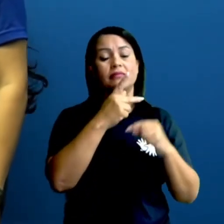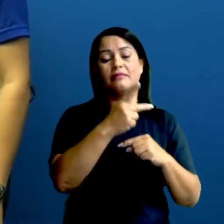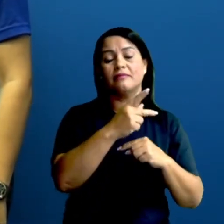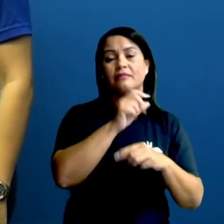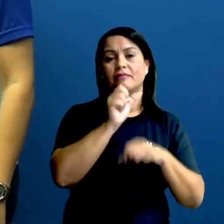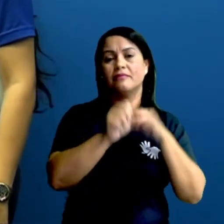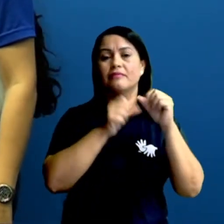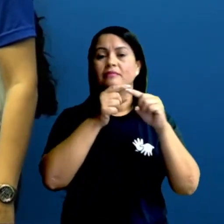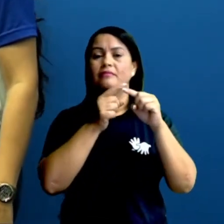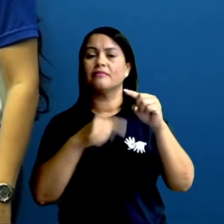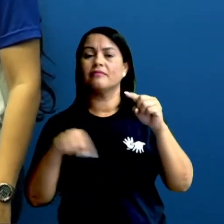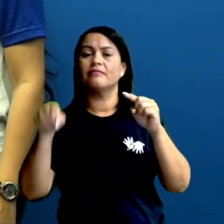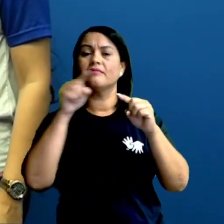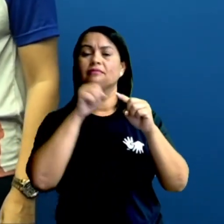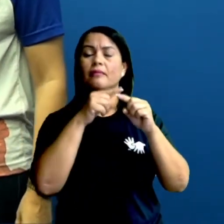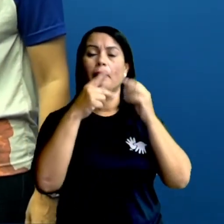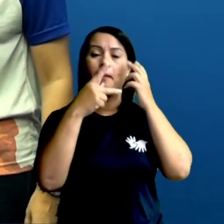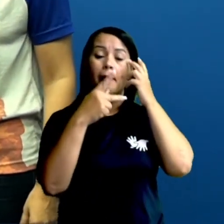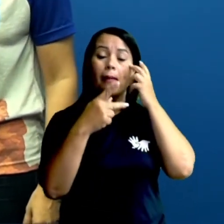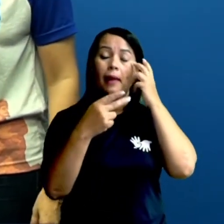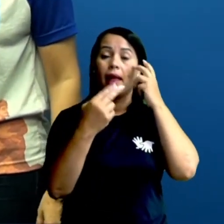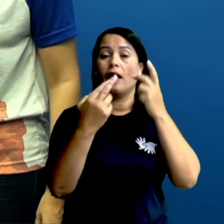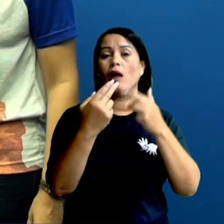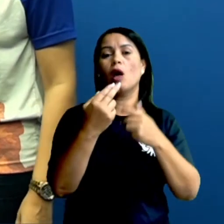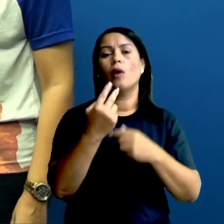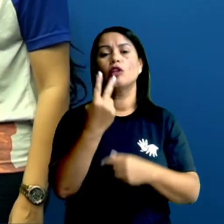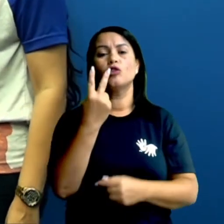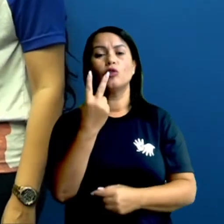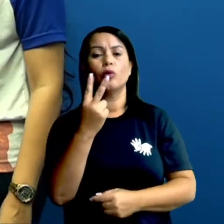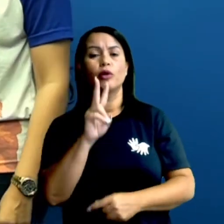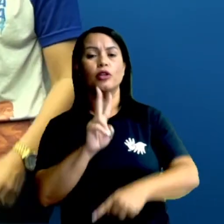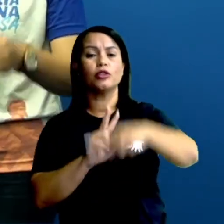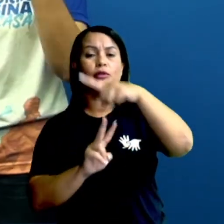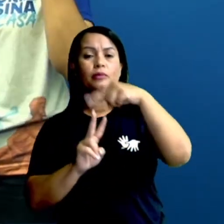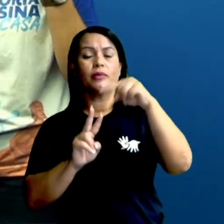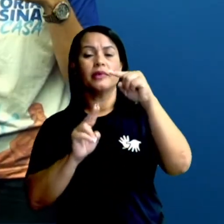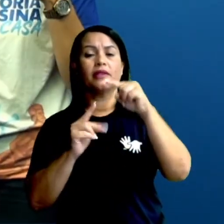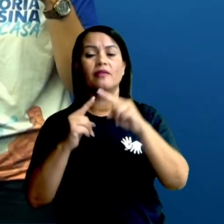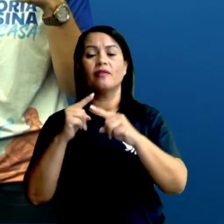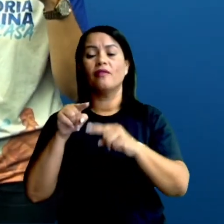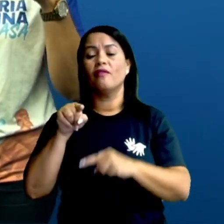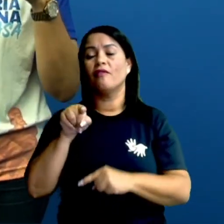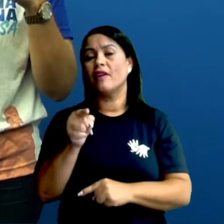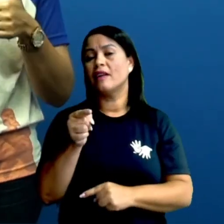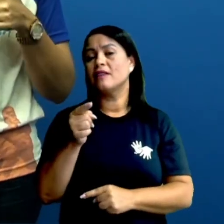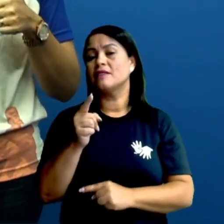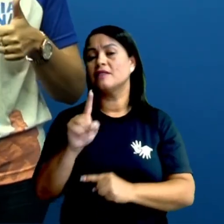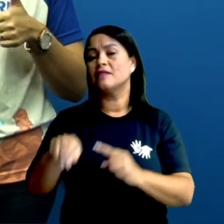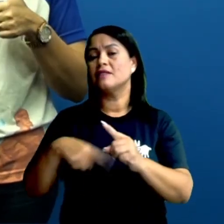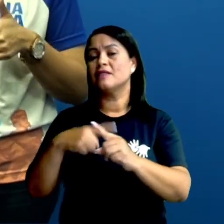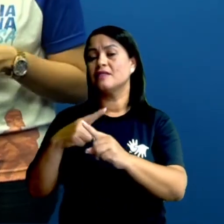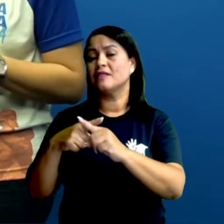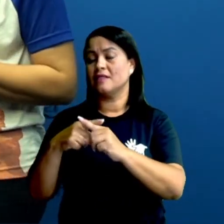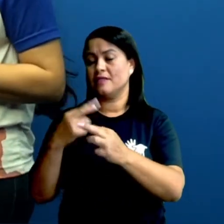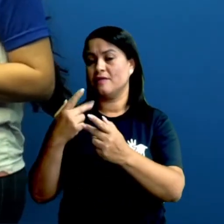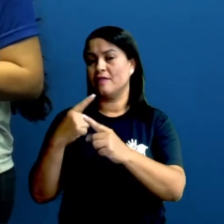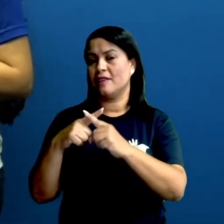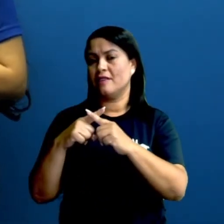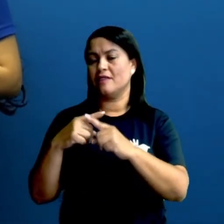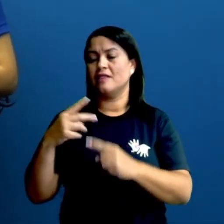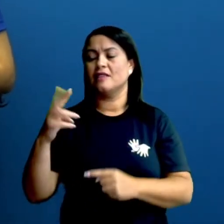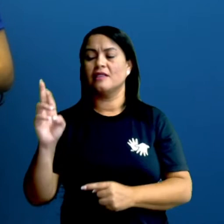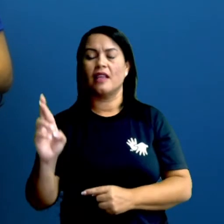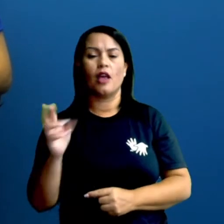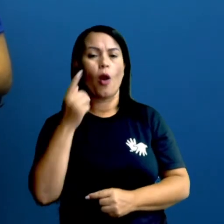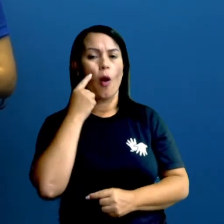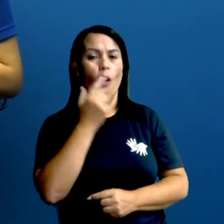ó, P é igual a 2π vezes R, tá? Esse pontinho aqui significa que é uma multiplicação, tá?